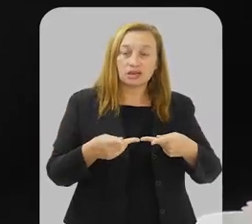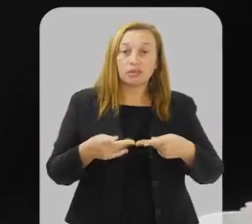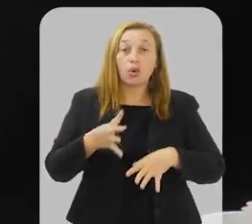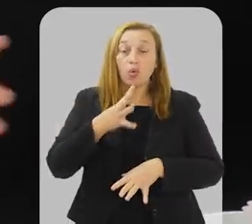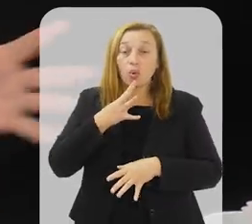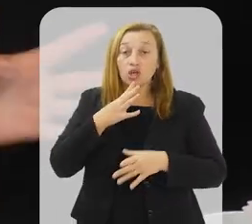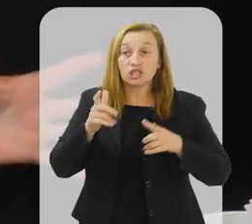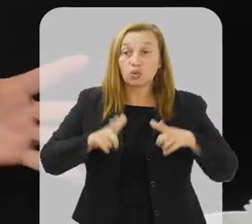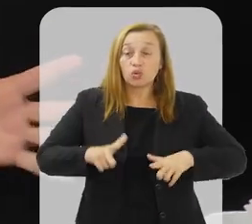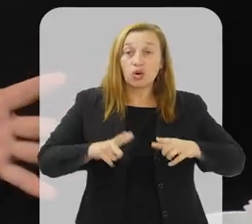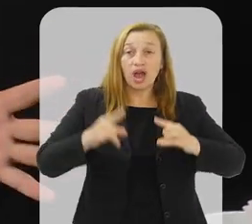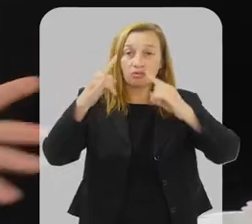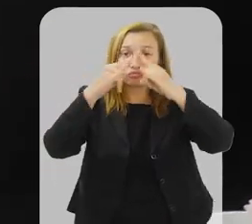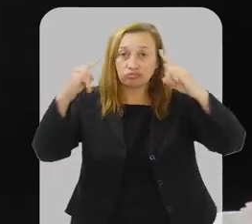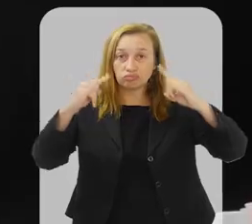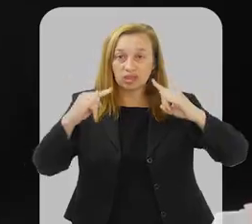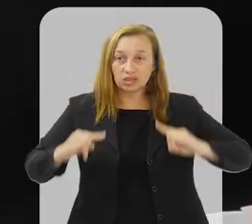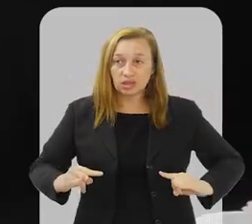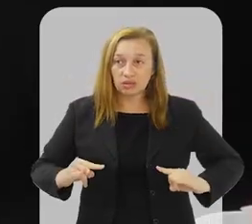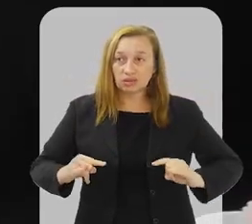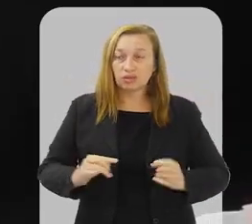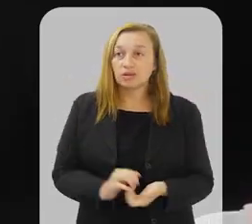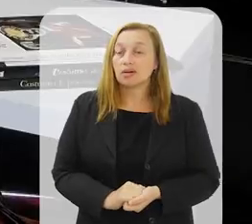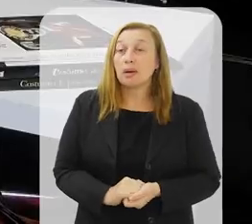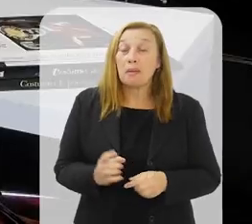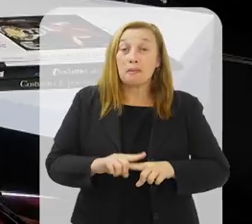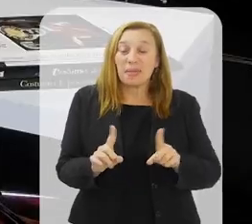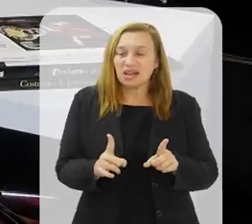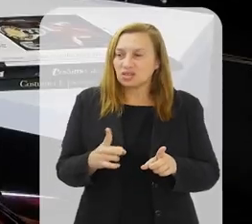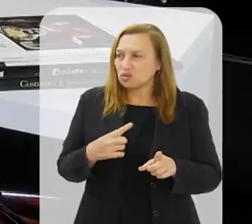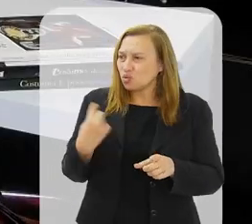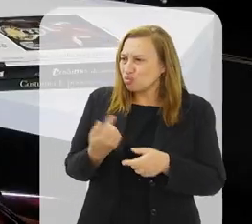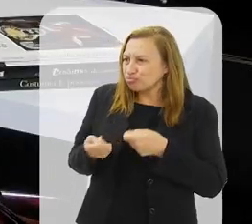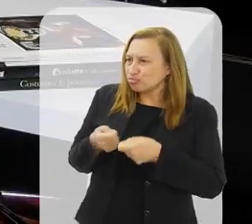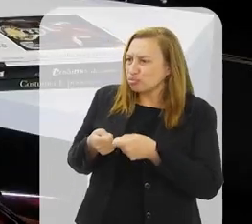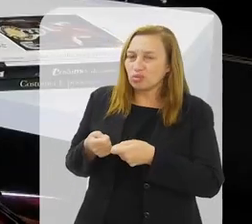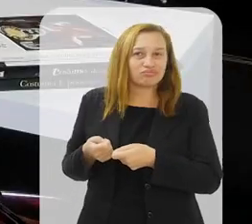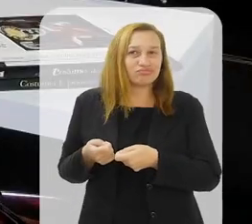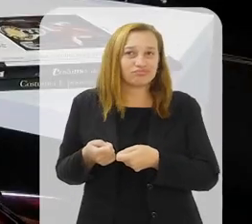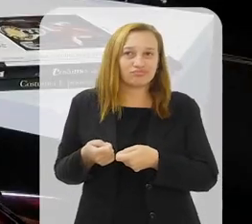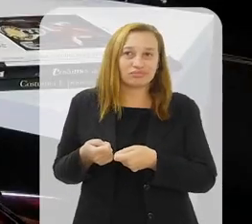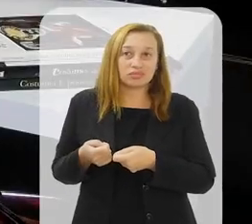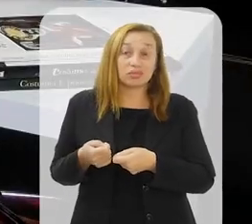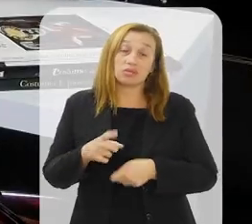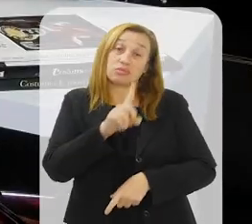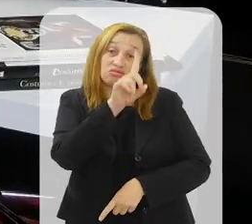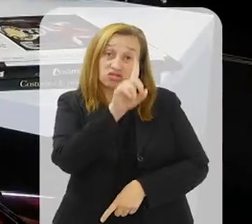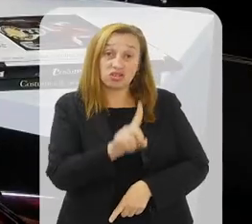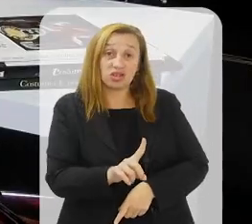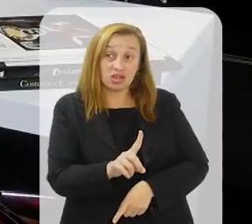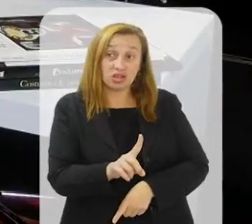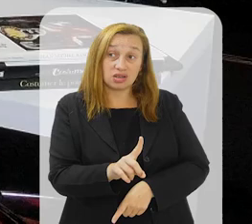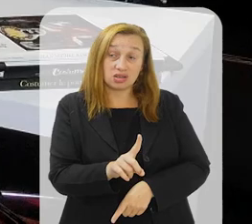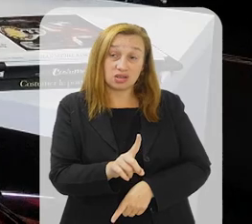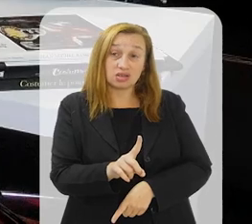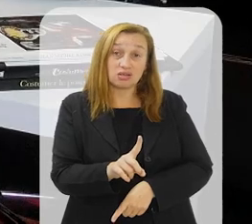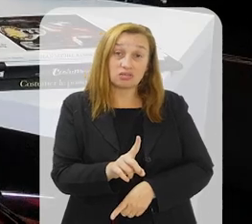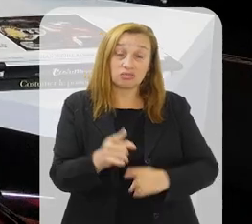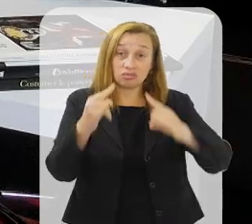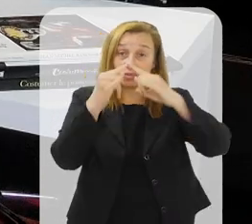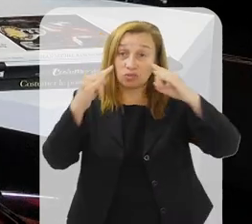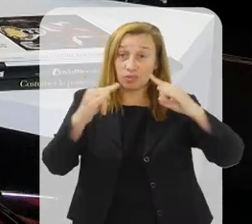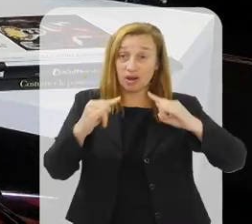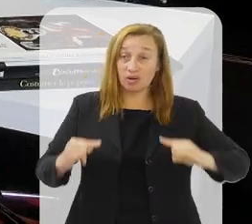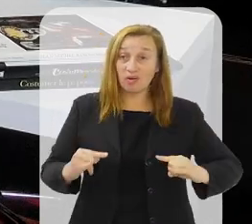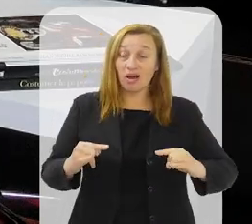nossos barracões são são cofres Mas isso não tá no nosso controle artisticamente falando tá no controle da direção da direção da